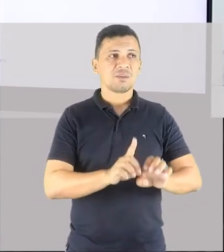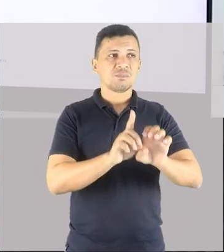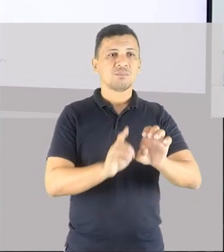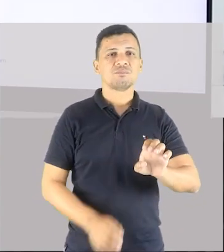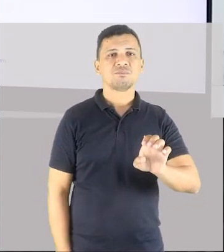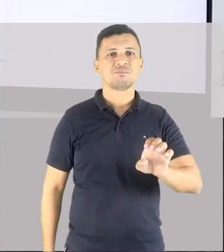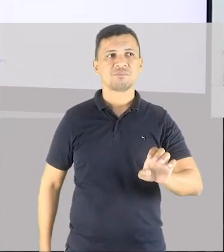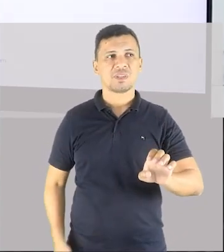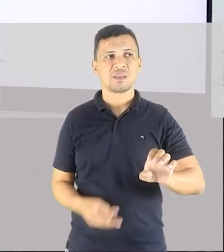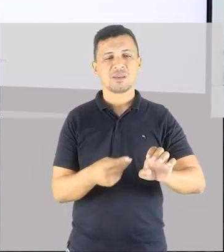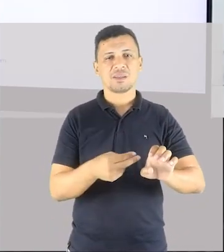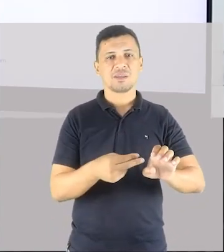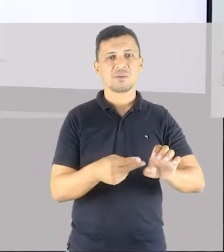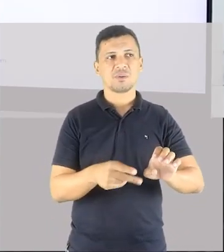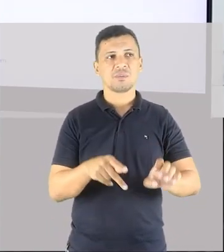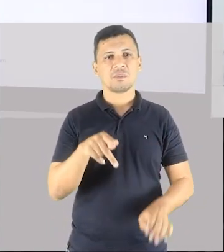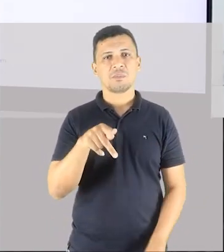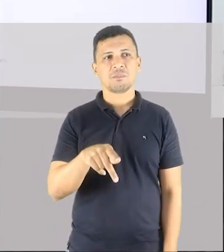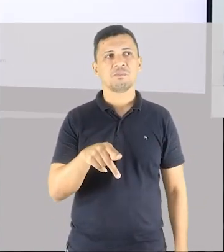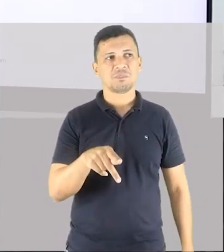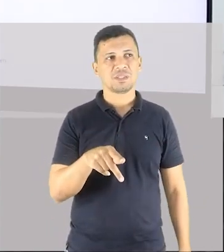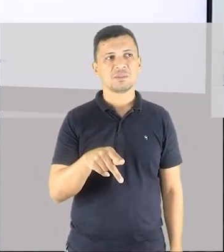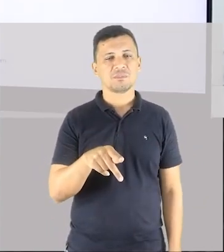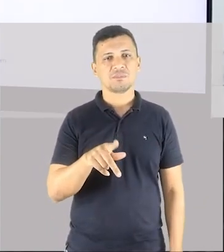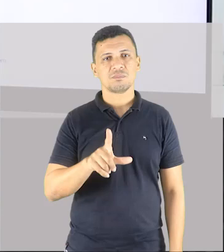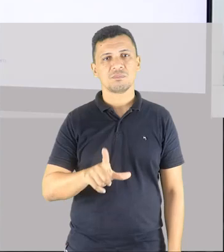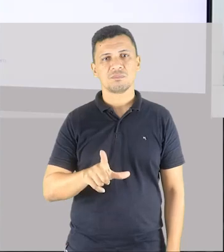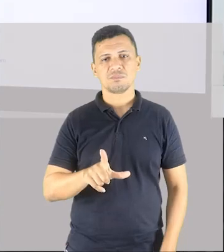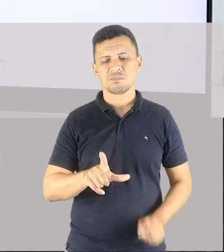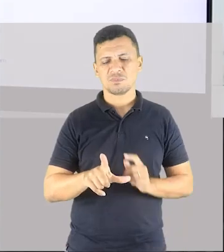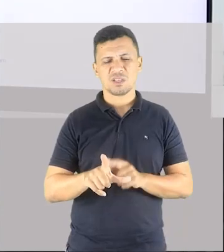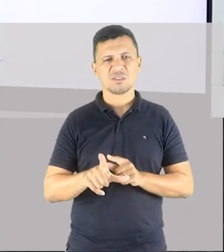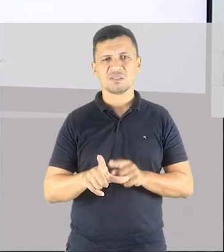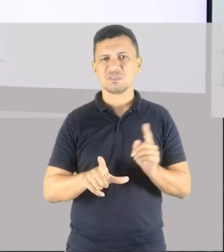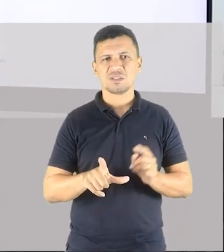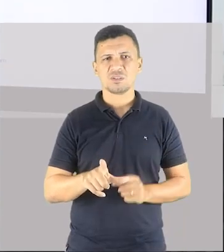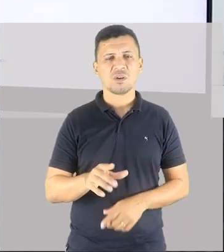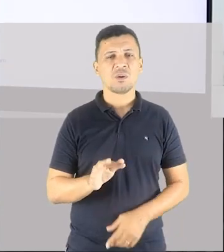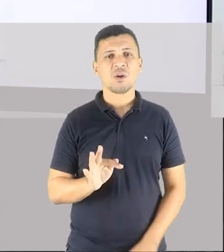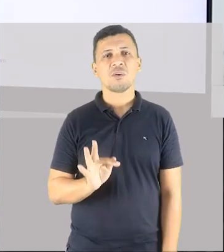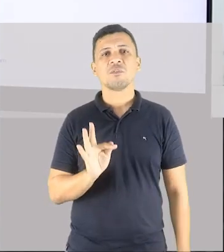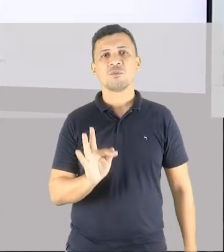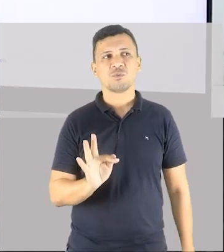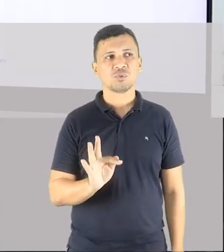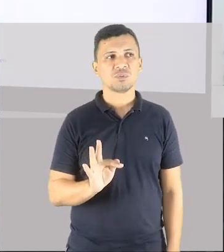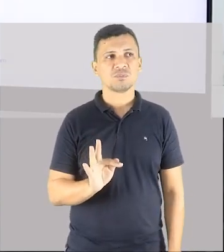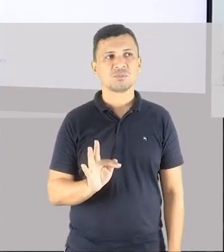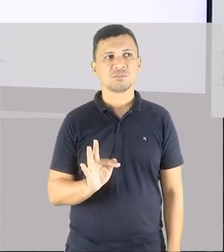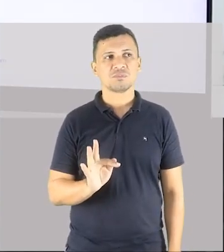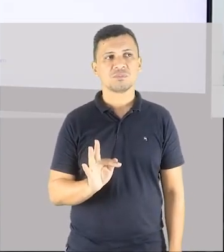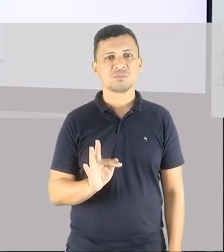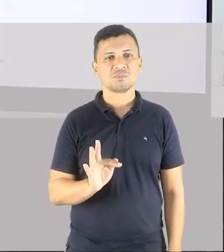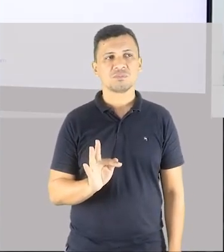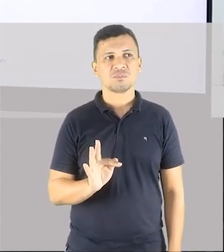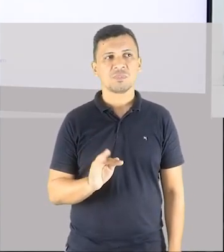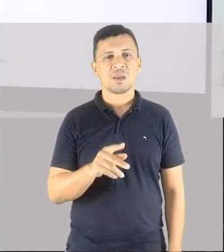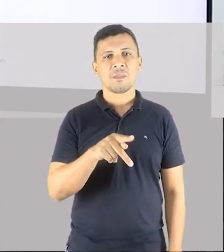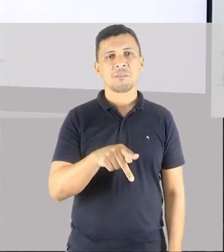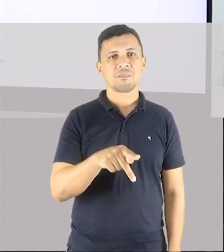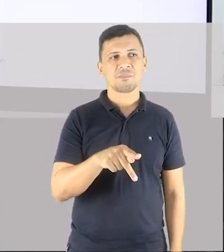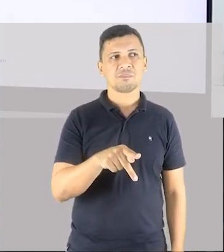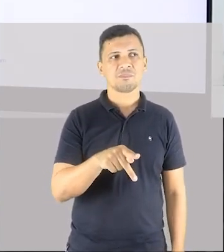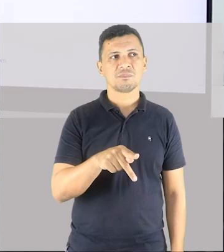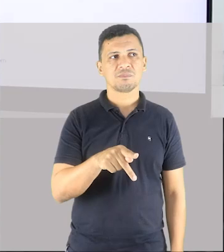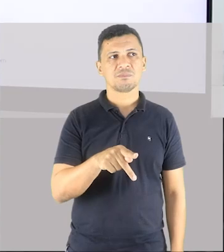ao peso do líquido, não, vou tirar líquido, vou botar fluido, porque pode ser líquido ou gás. Fluido